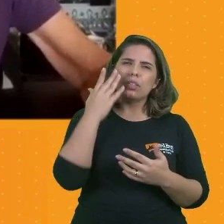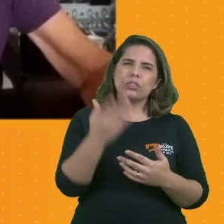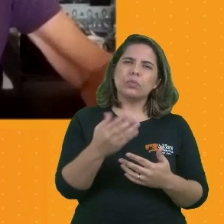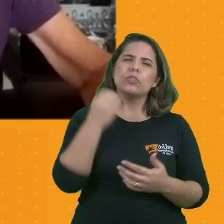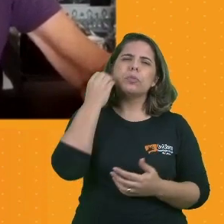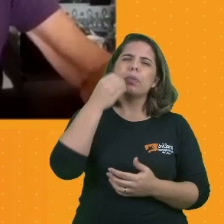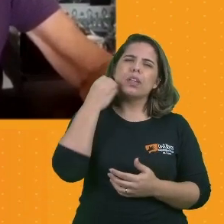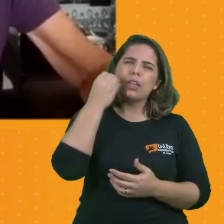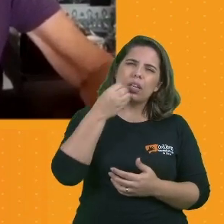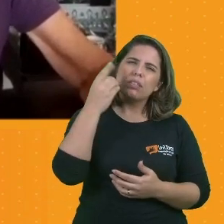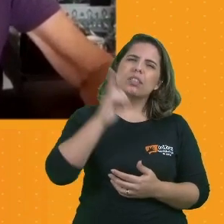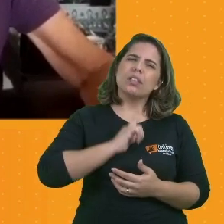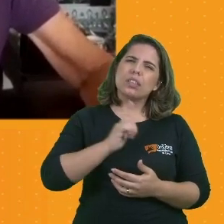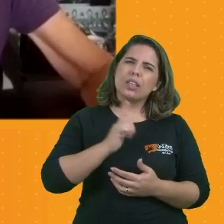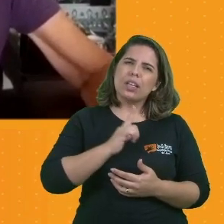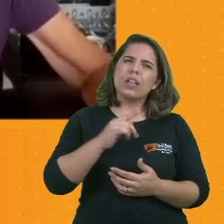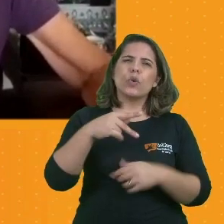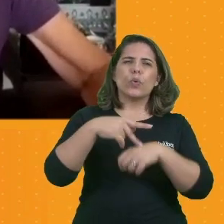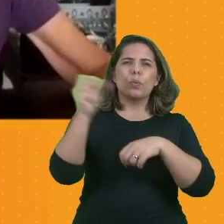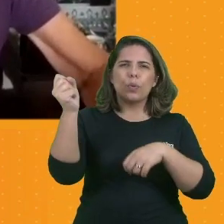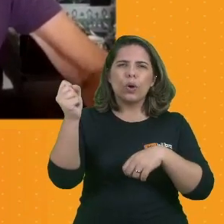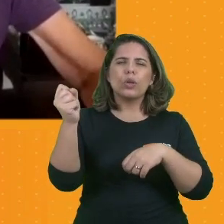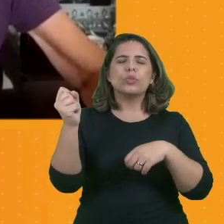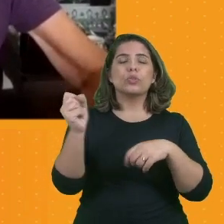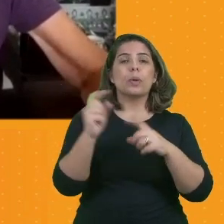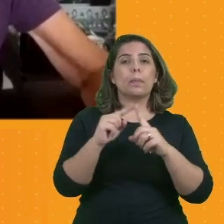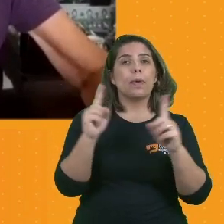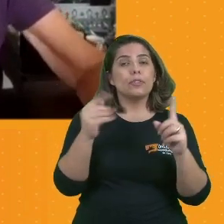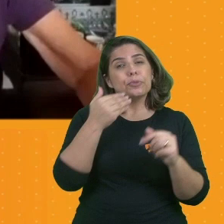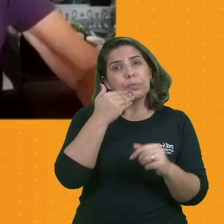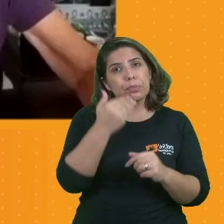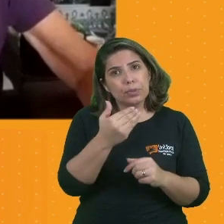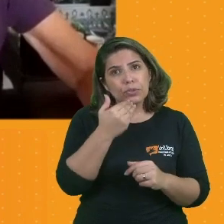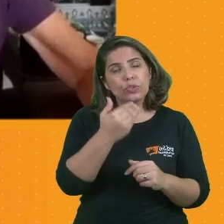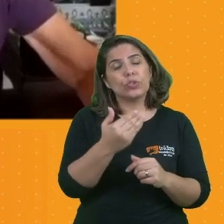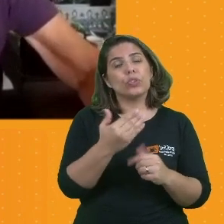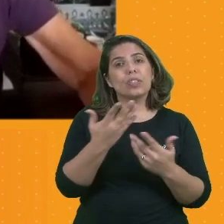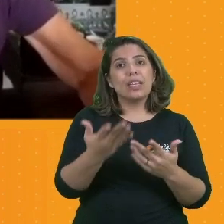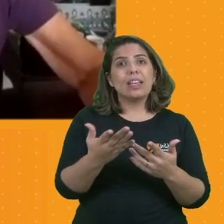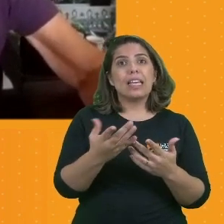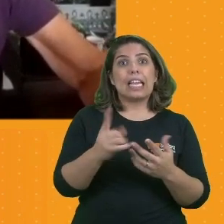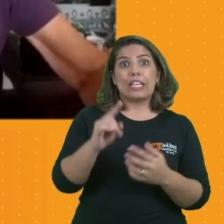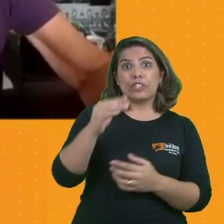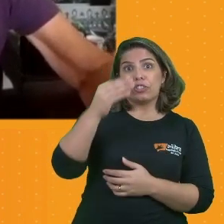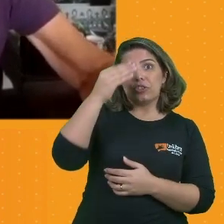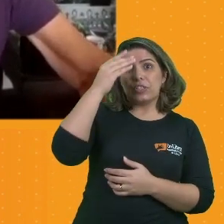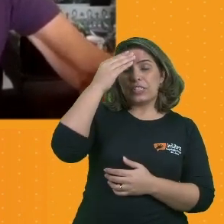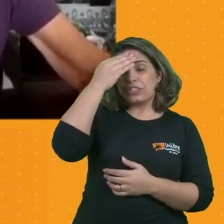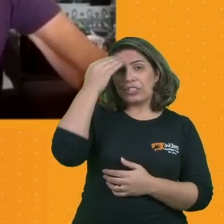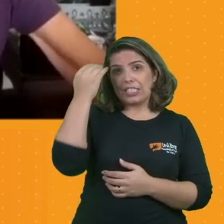os pares antes que possam mas eu queria que a senhora esquecer